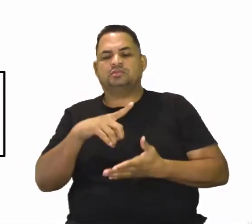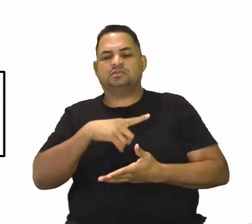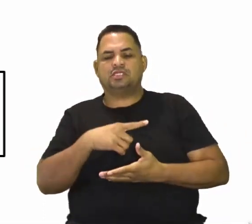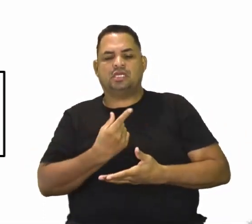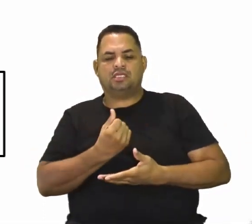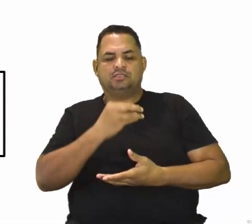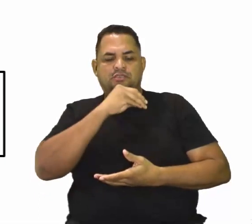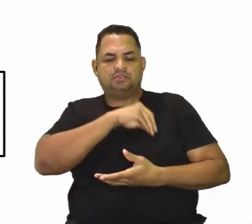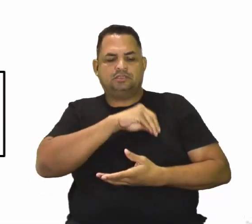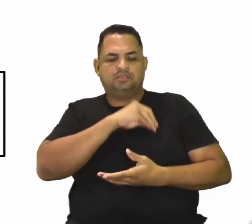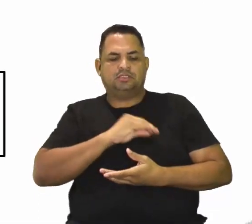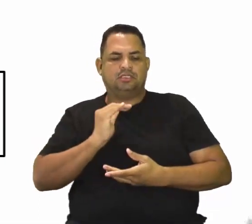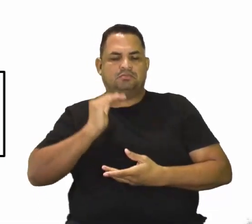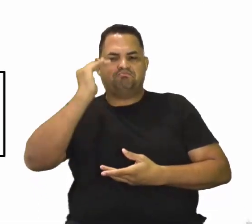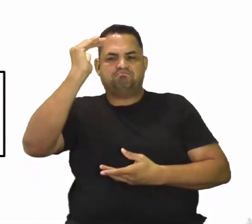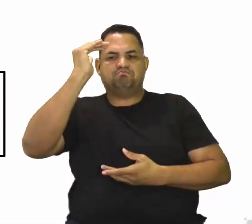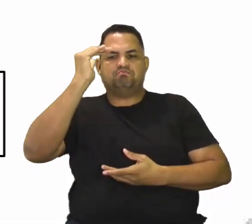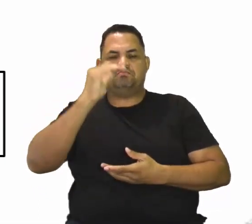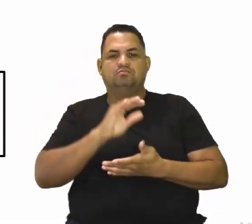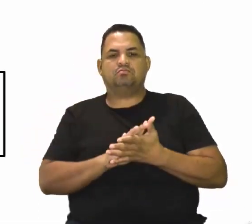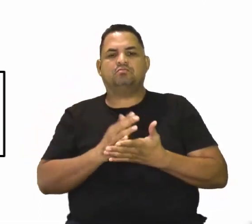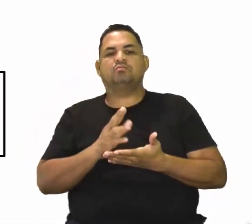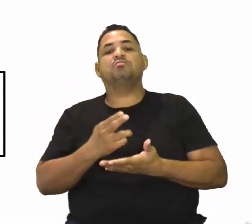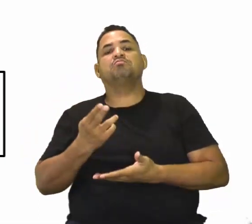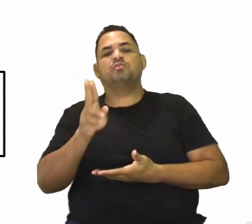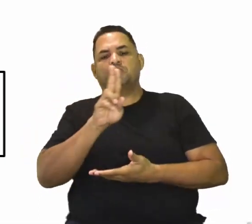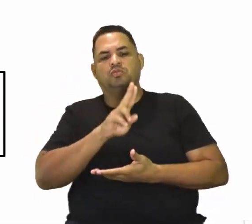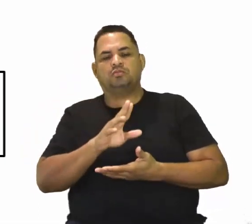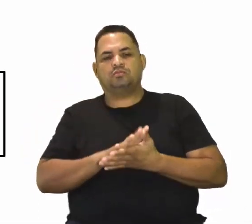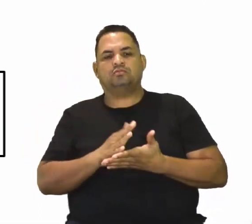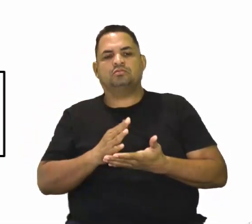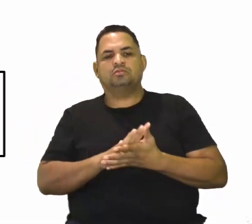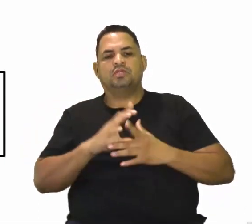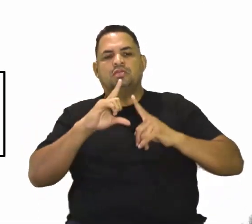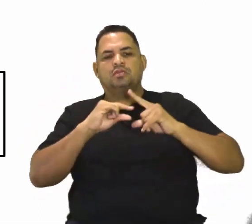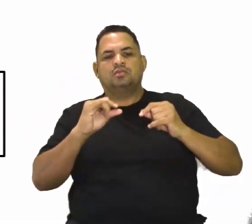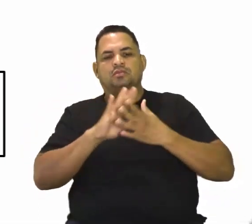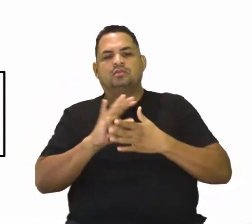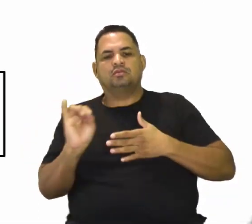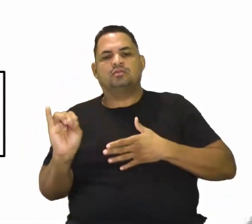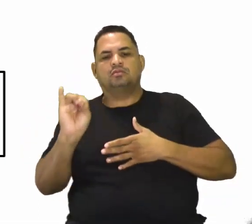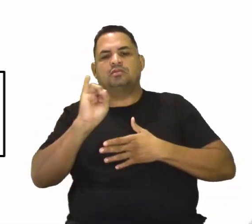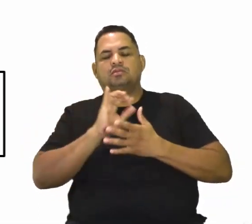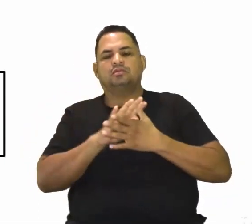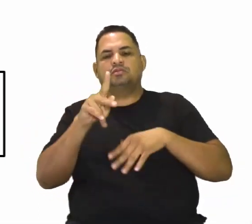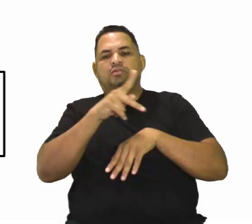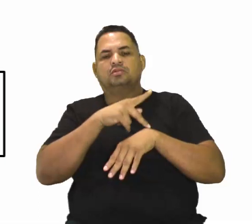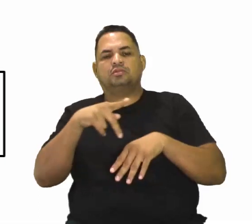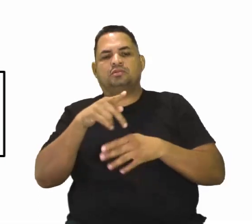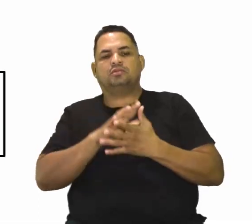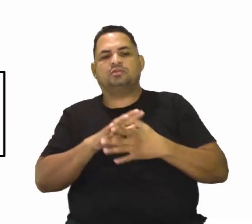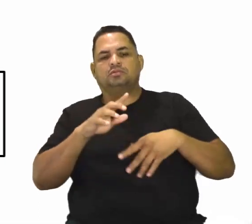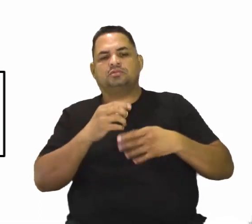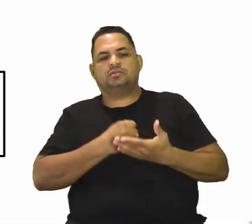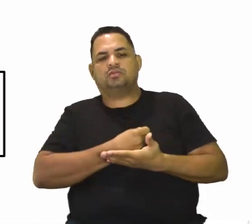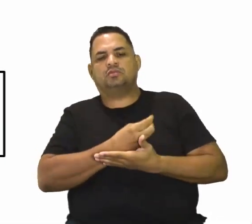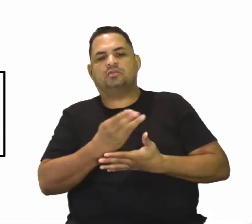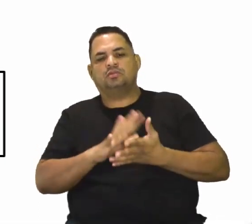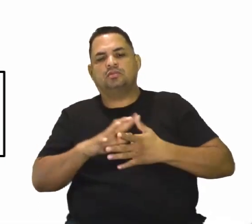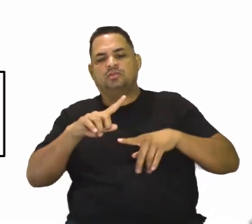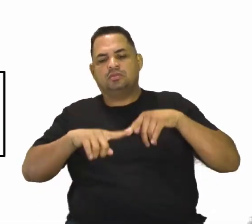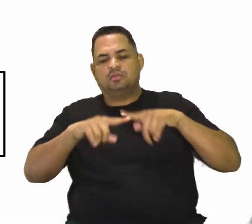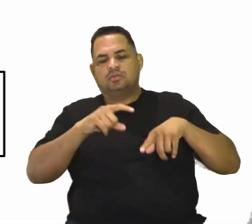salário também elevado e eles consomem muito. O Japão importa de outros países grande quantidade